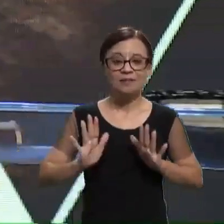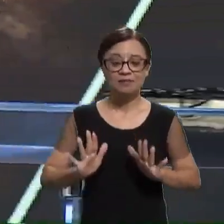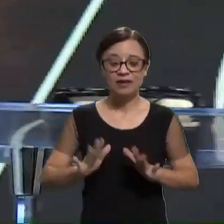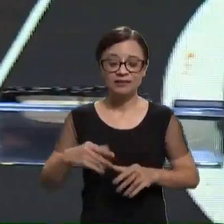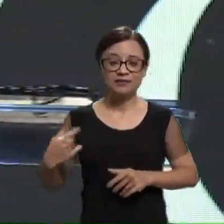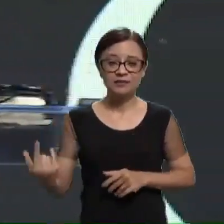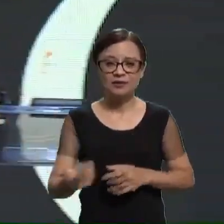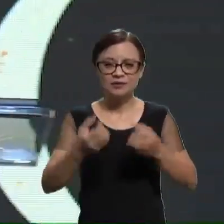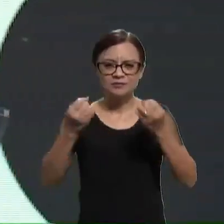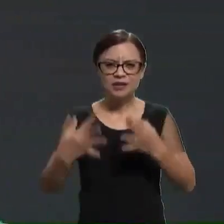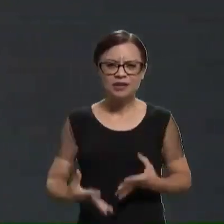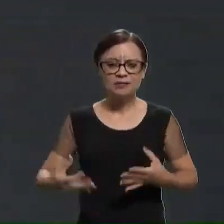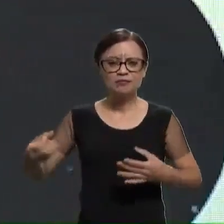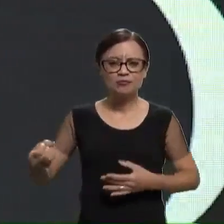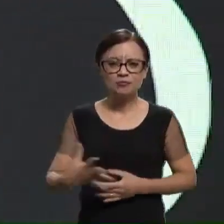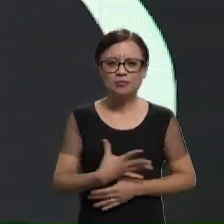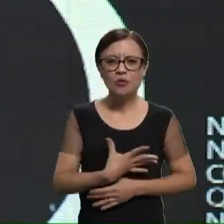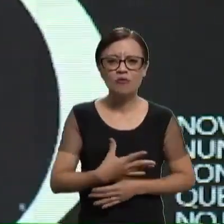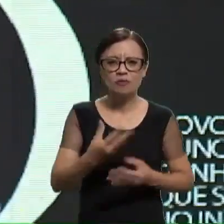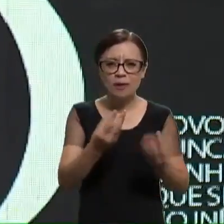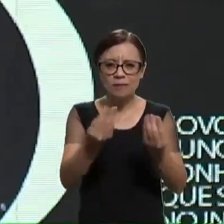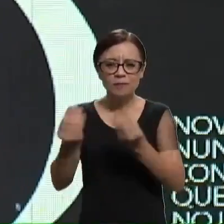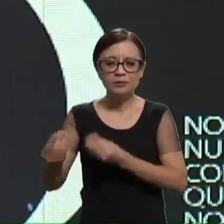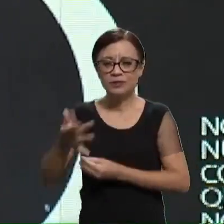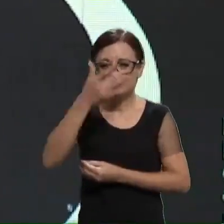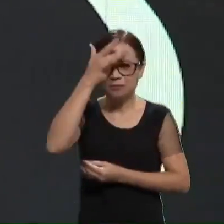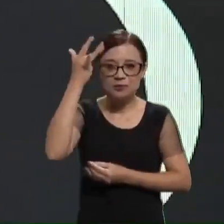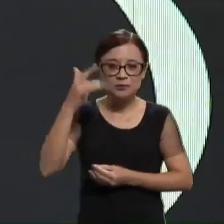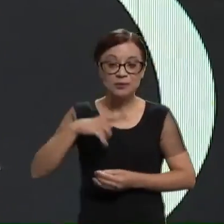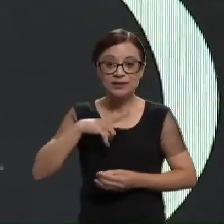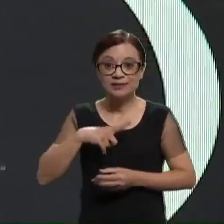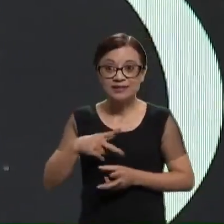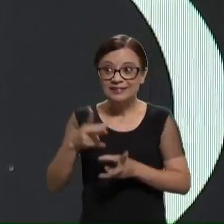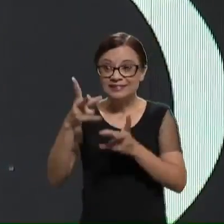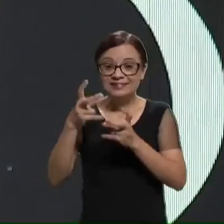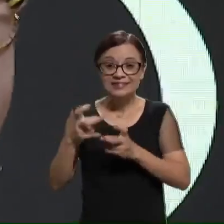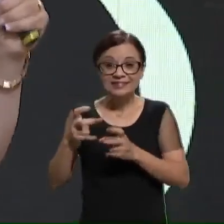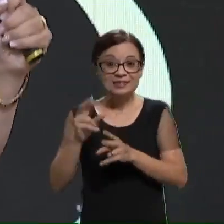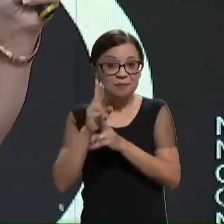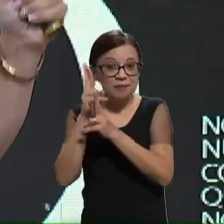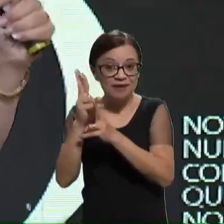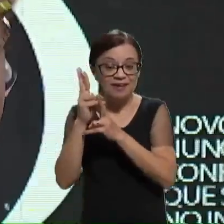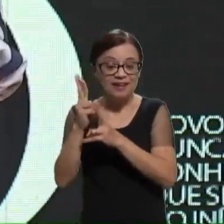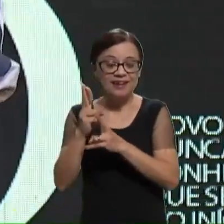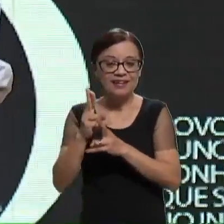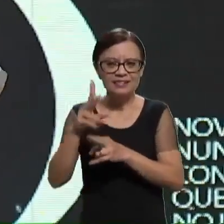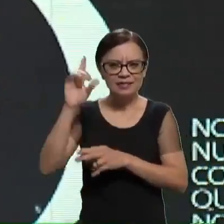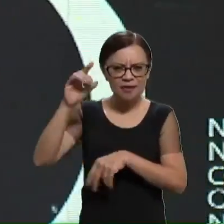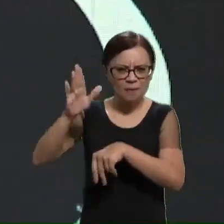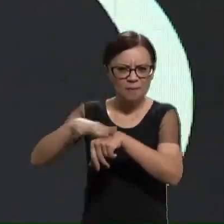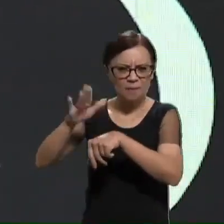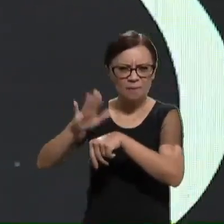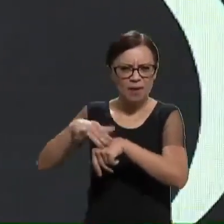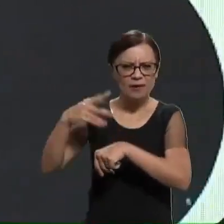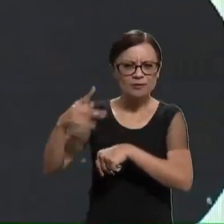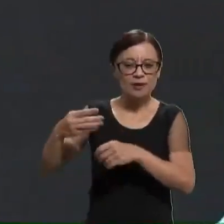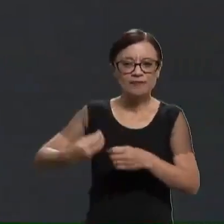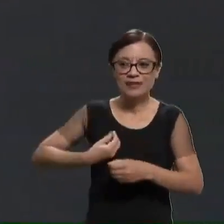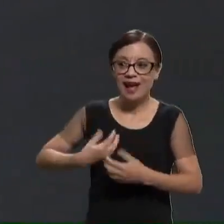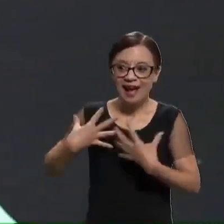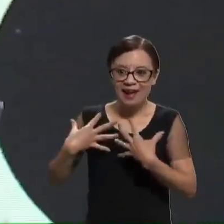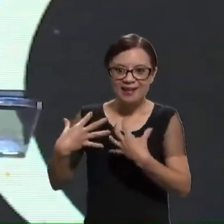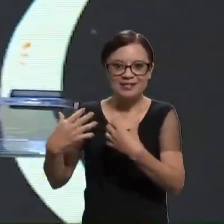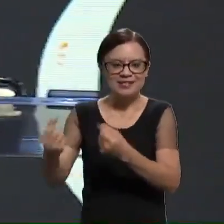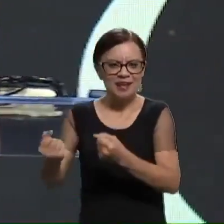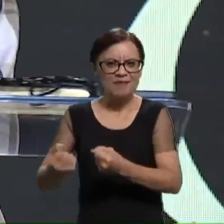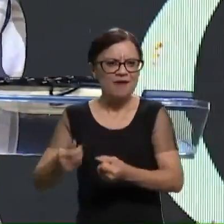nós falamos sobre algo novo, para muitos que estão com expectativa, e você diz: Deus está fazendo algo novo, ele recebe dizendo: